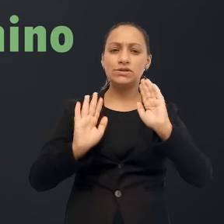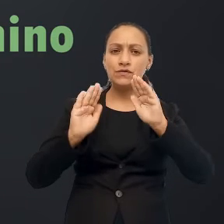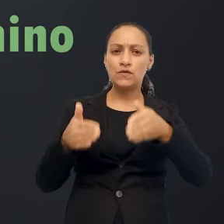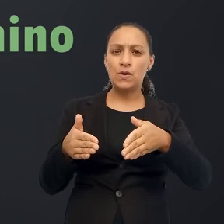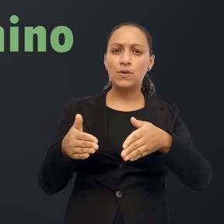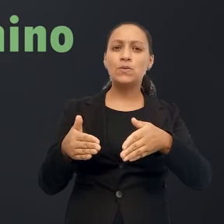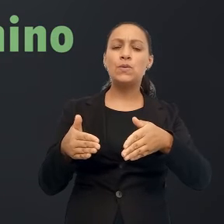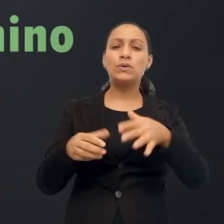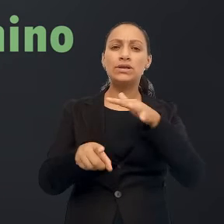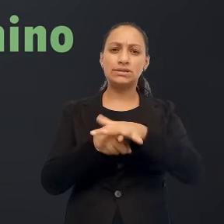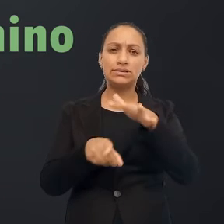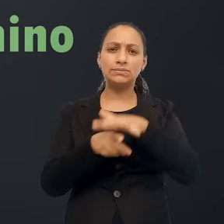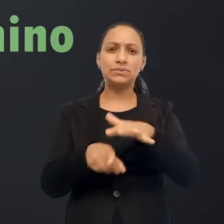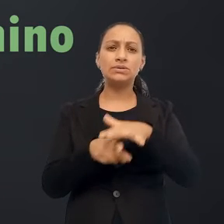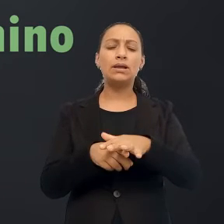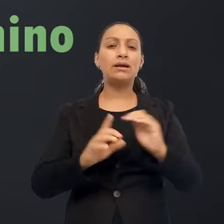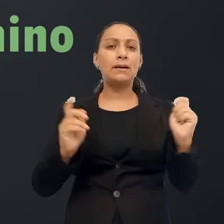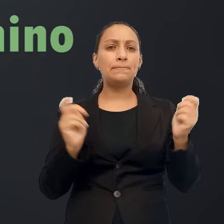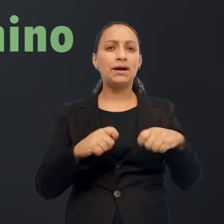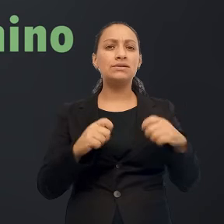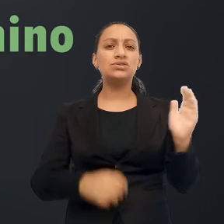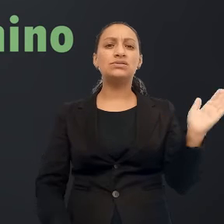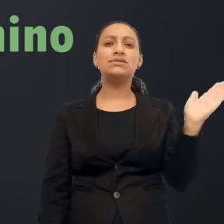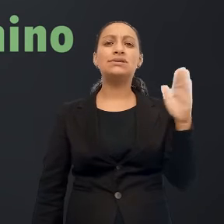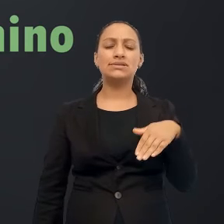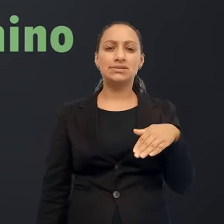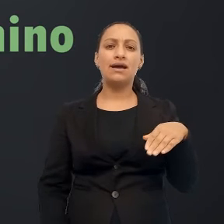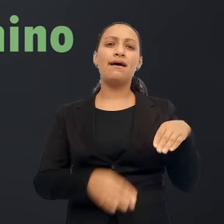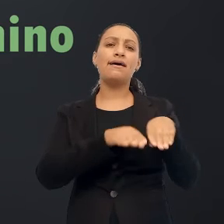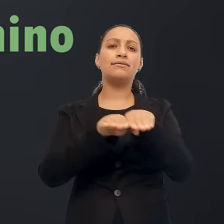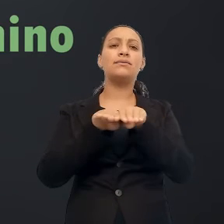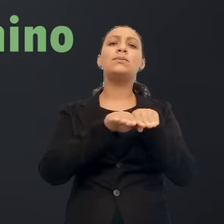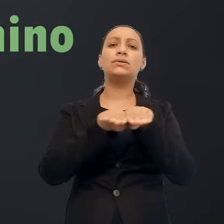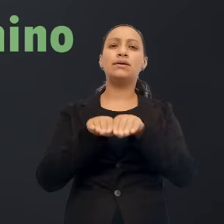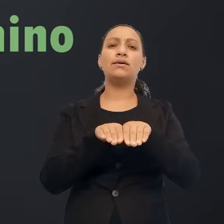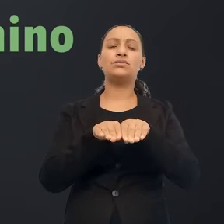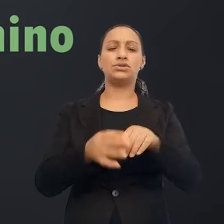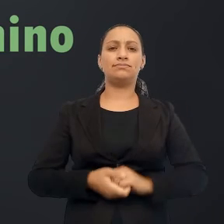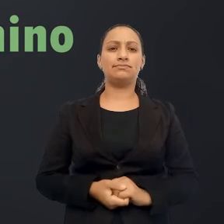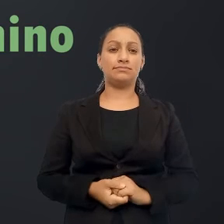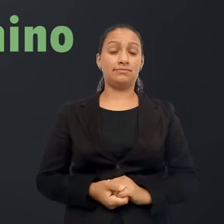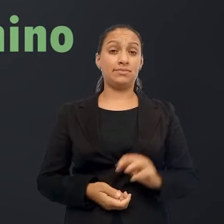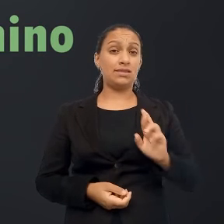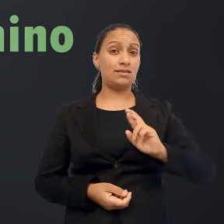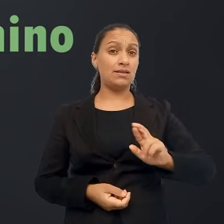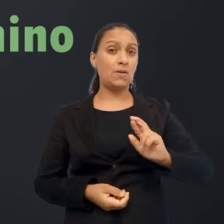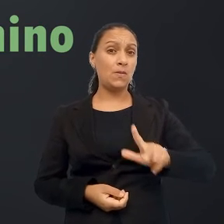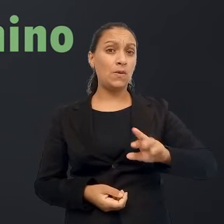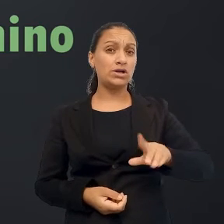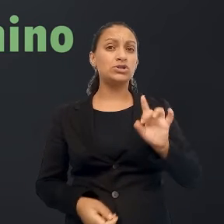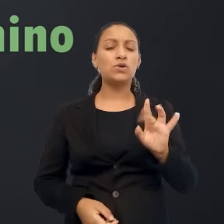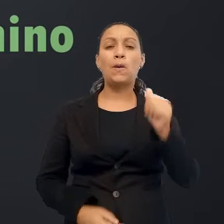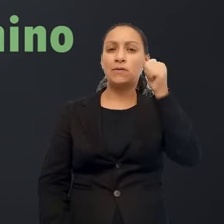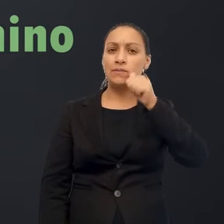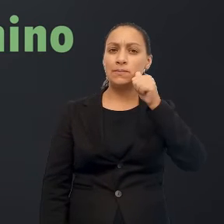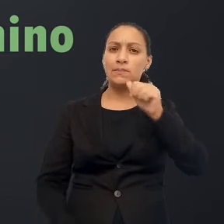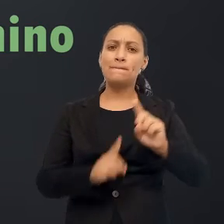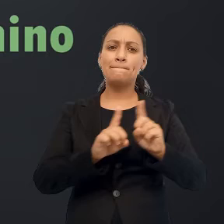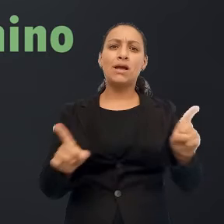que se possa trazer essa igualdade, não só feminina, mas